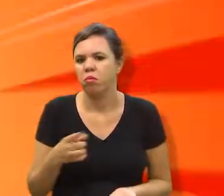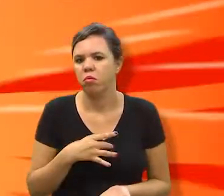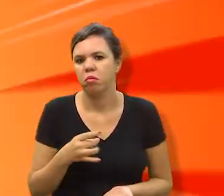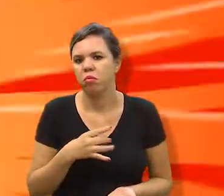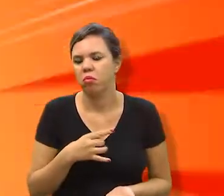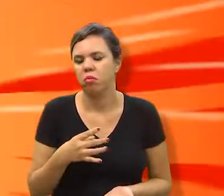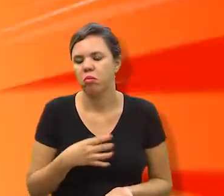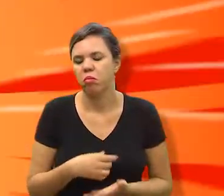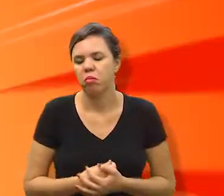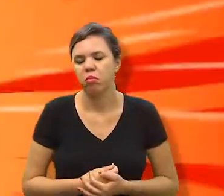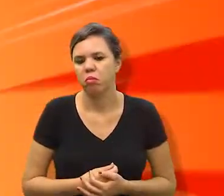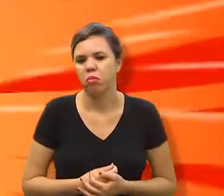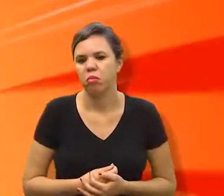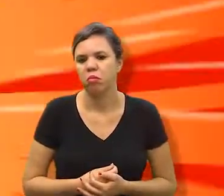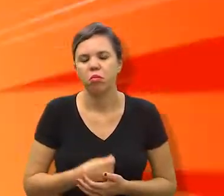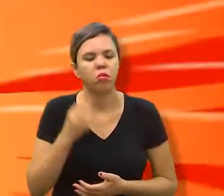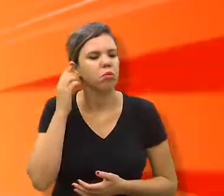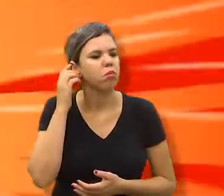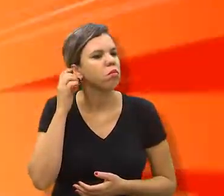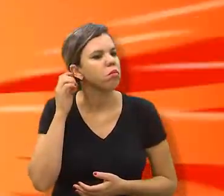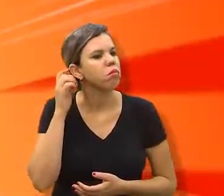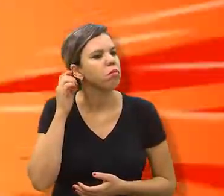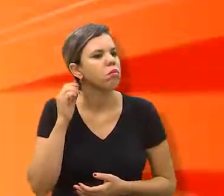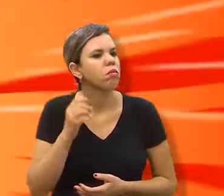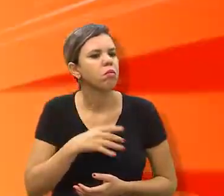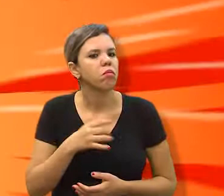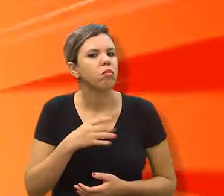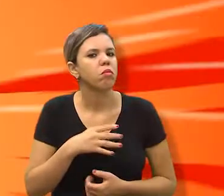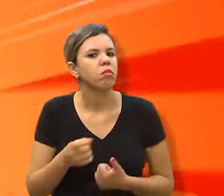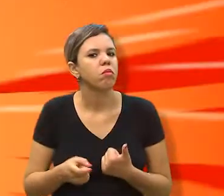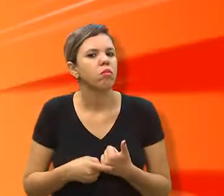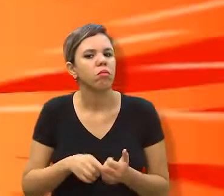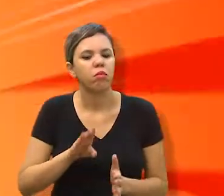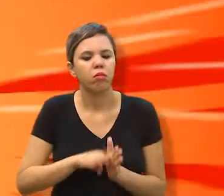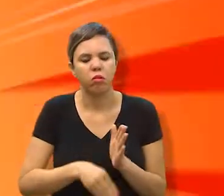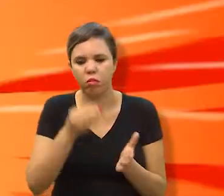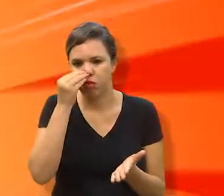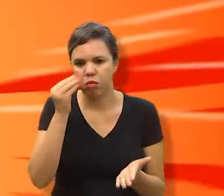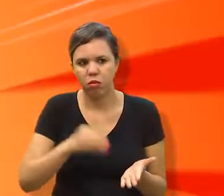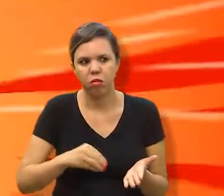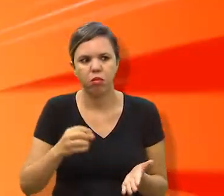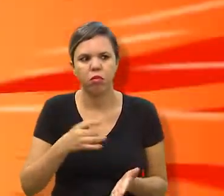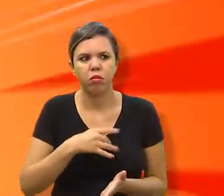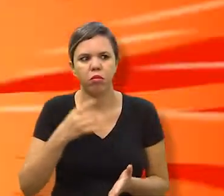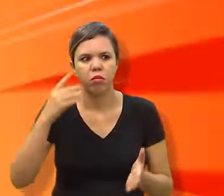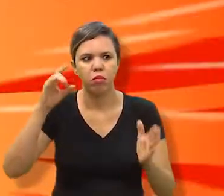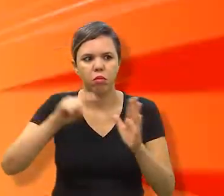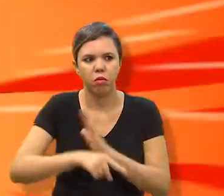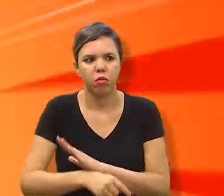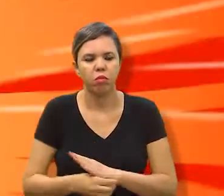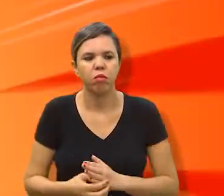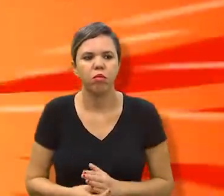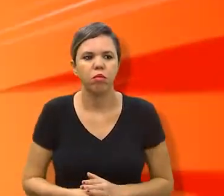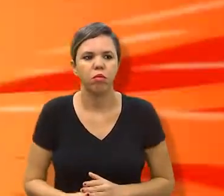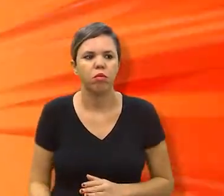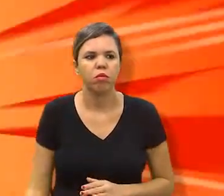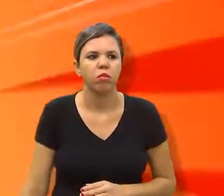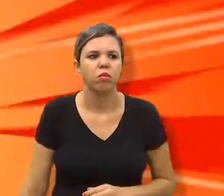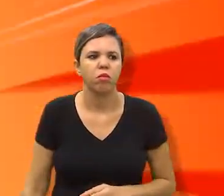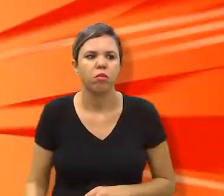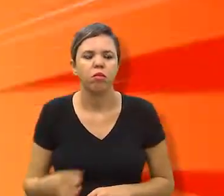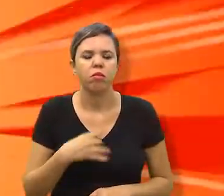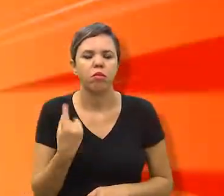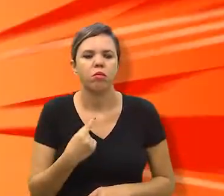medo de não hitar, não é medo de flop. É um medo muito mais profundo, provavelmente o medo de